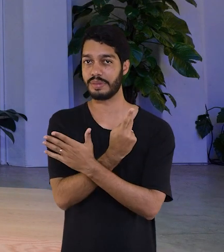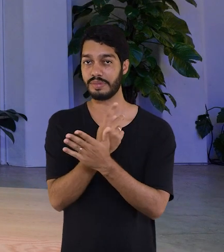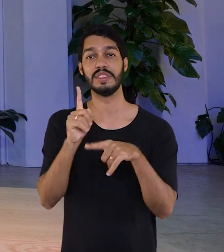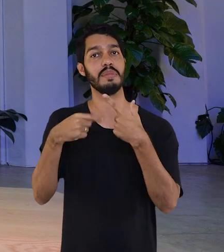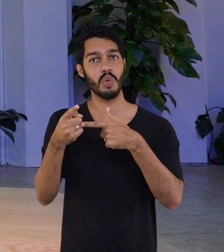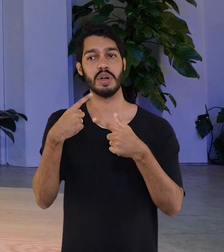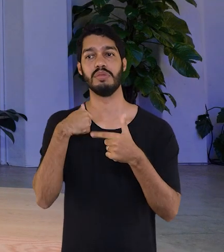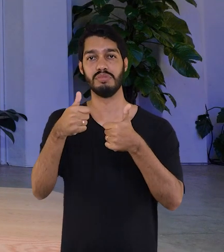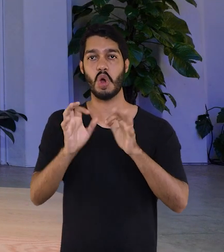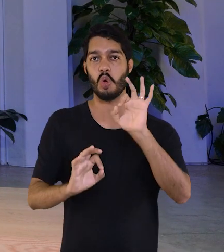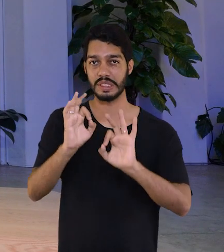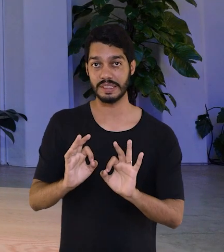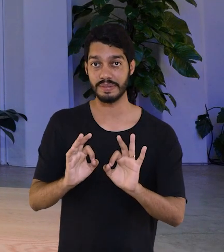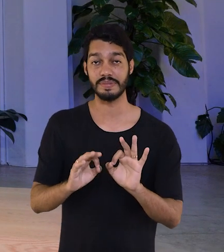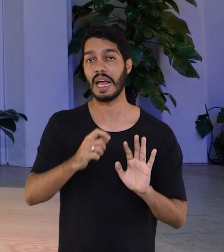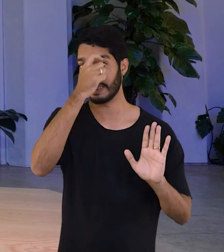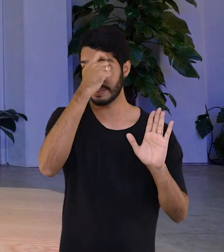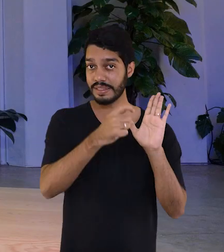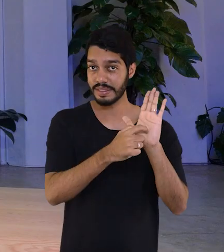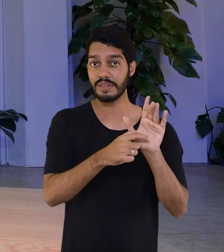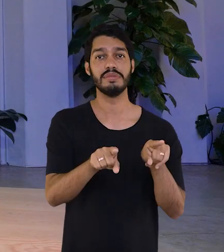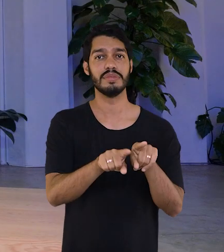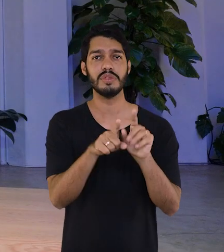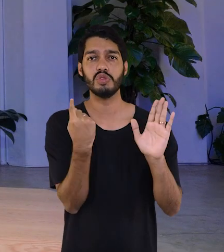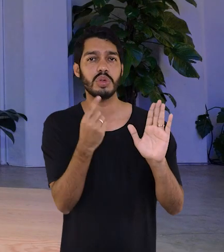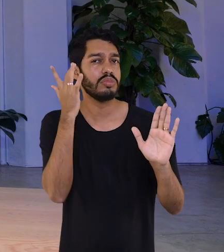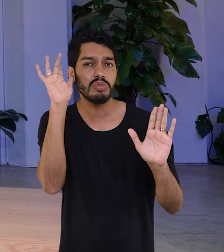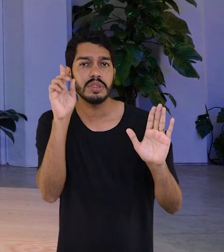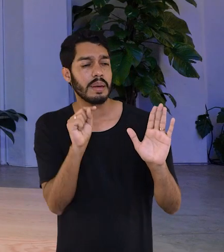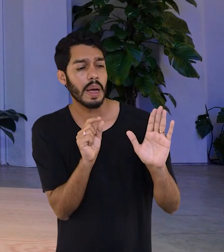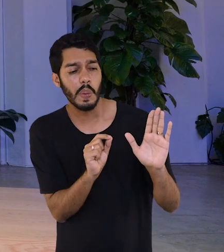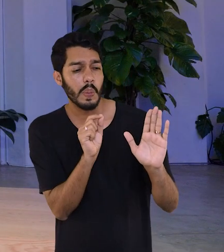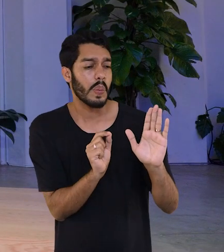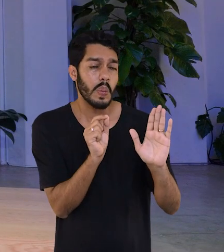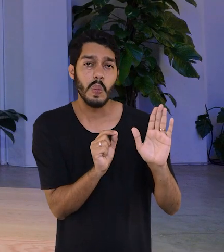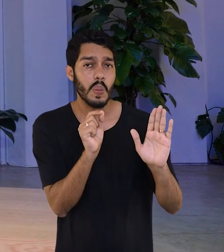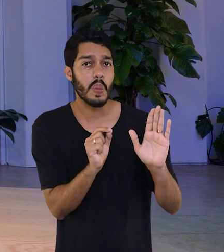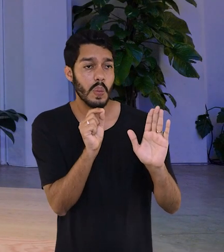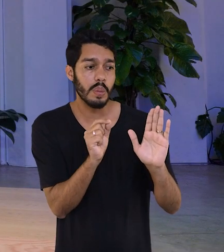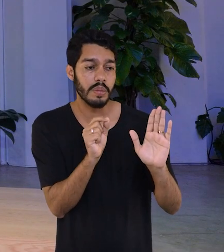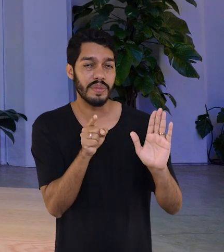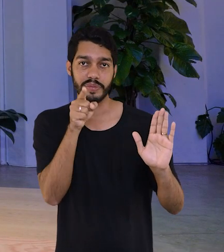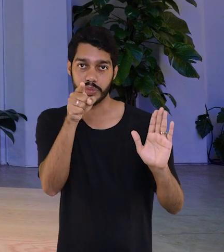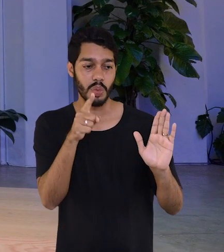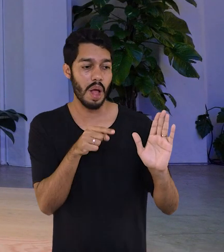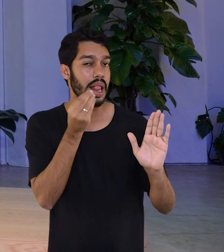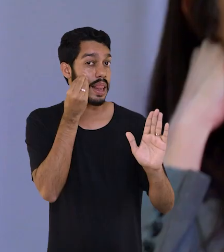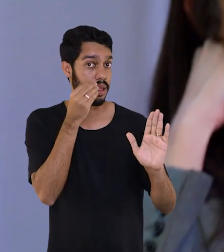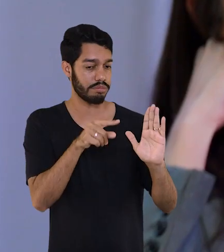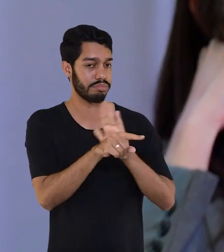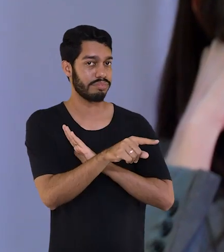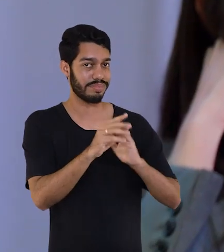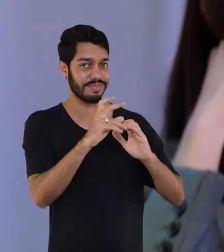tenta entender e você vê que você fez de algum jeito e aí ele passa a funcionar. Inteligência artificial, como é um negócio meio que a gente não entende bem como funciona, o usuário